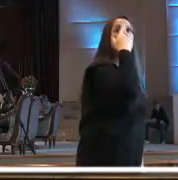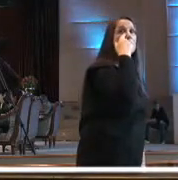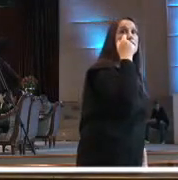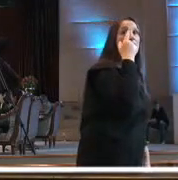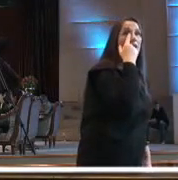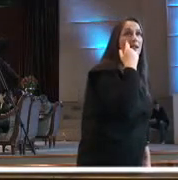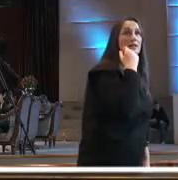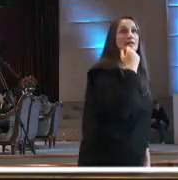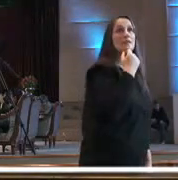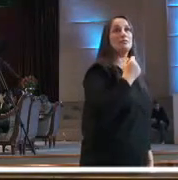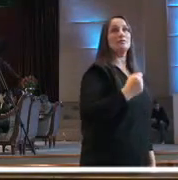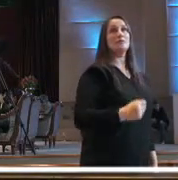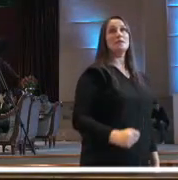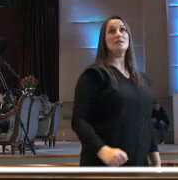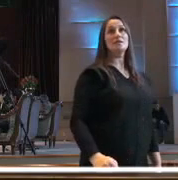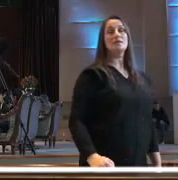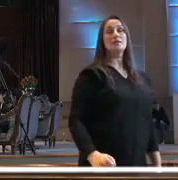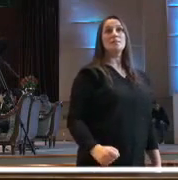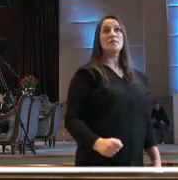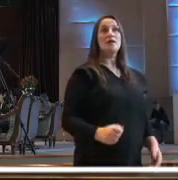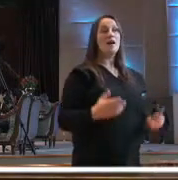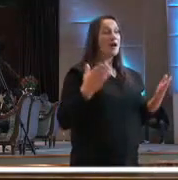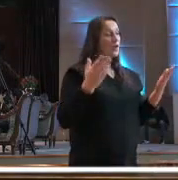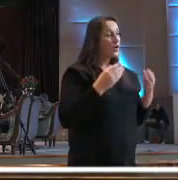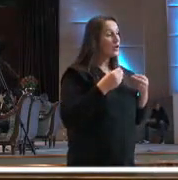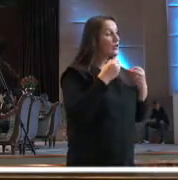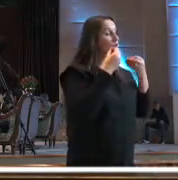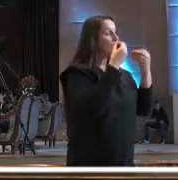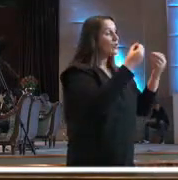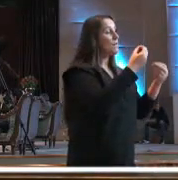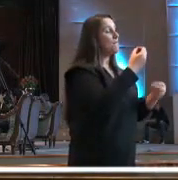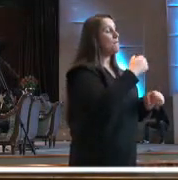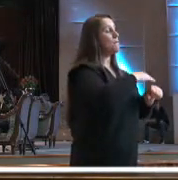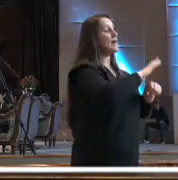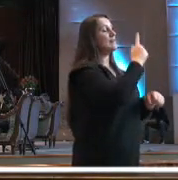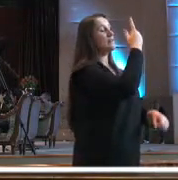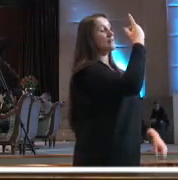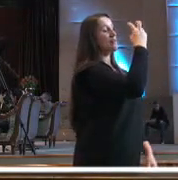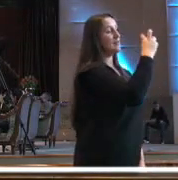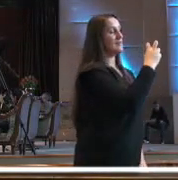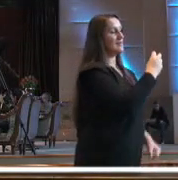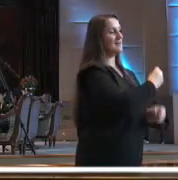lágrimas e acrescento a você mais 15 anos de vida.